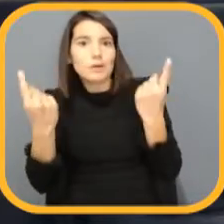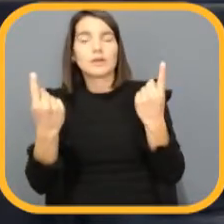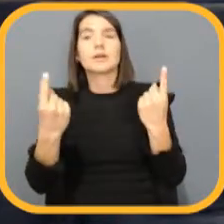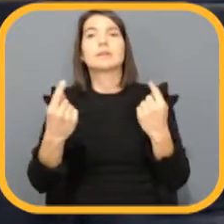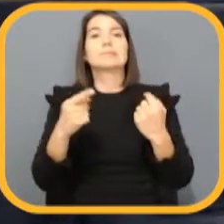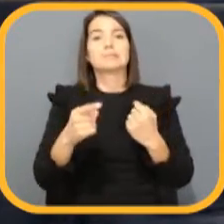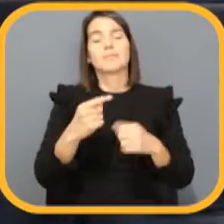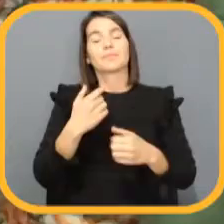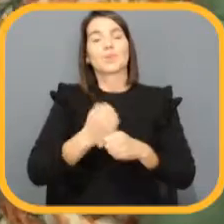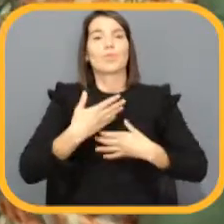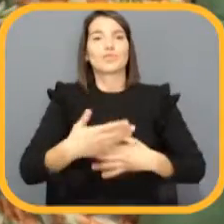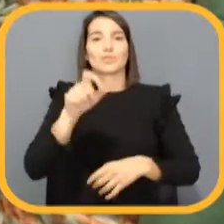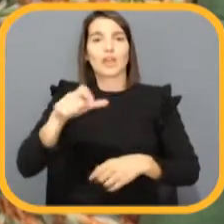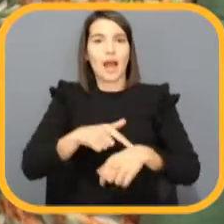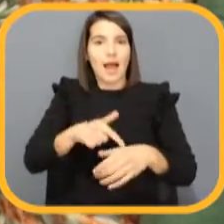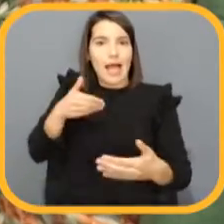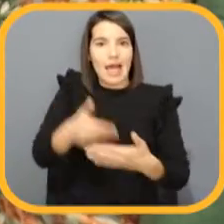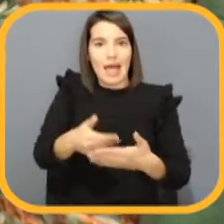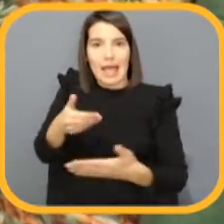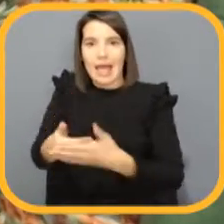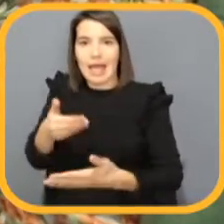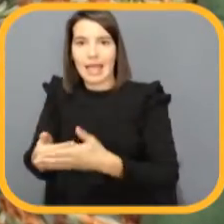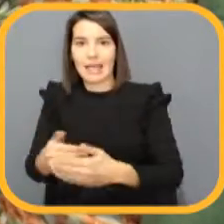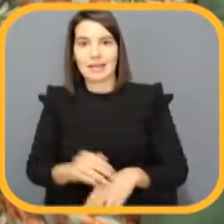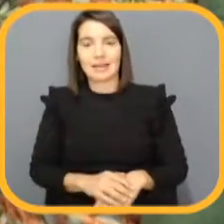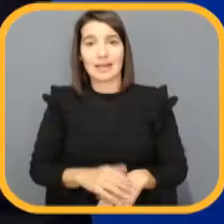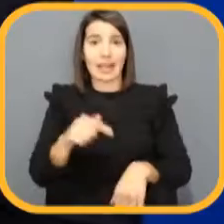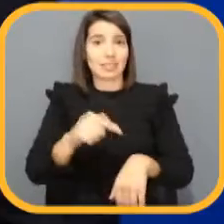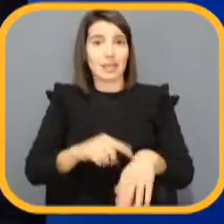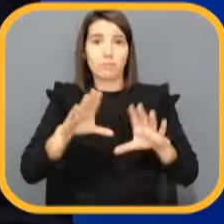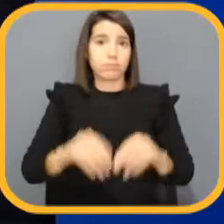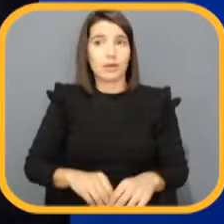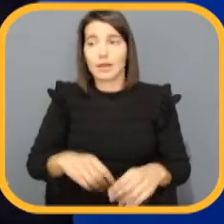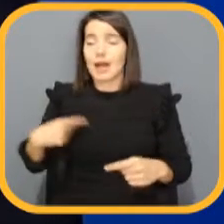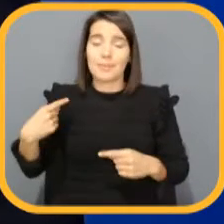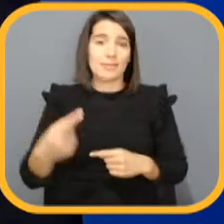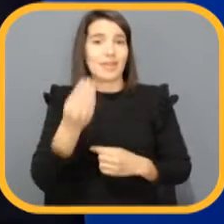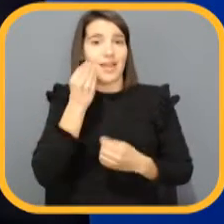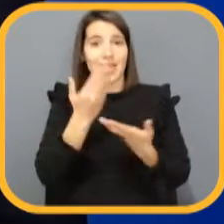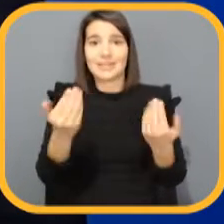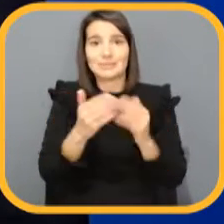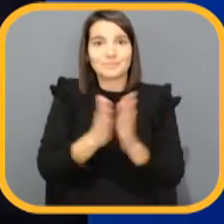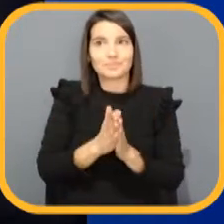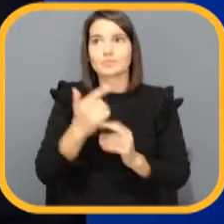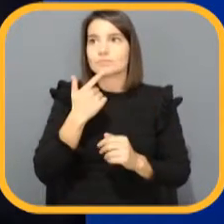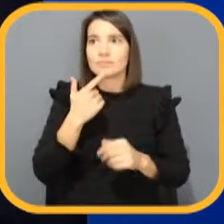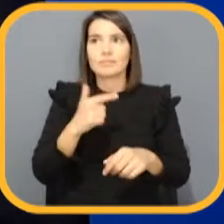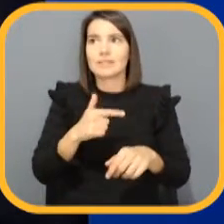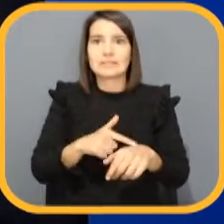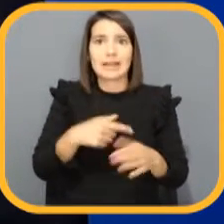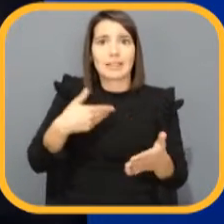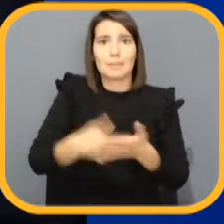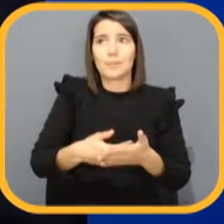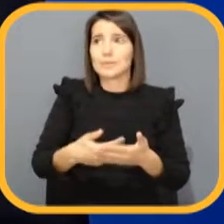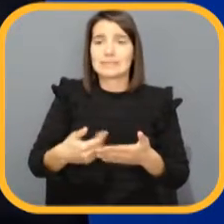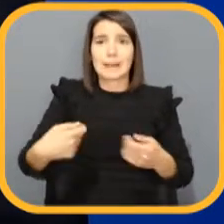da concorrência fazem os profissionais andarem contra-relógio. Bom, a falta de tempo existe todos os dias e todos estamos sempre debaixo da enorme